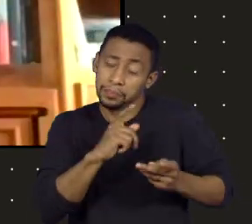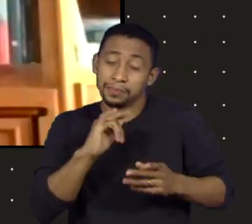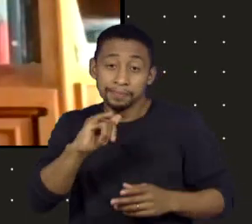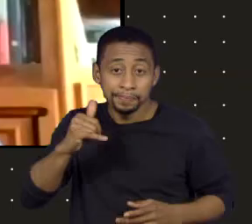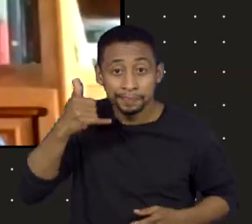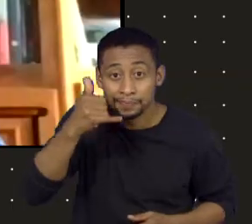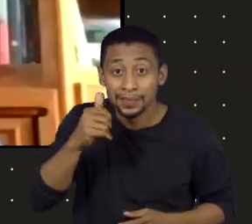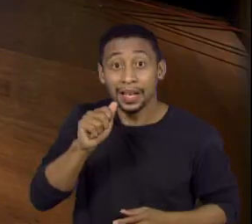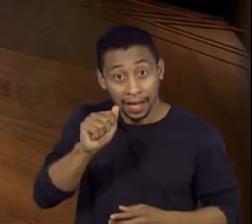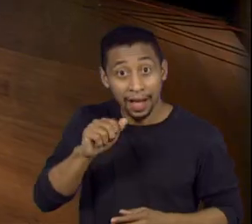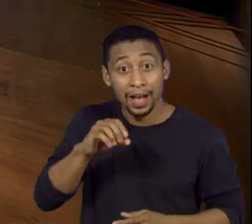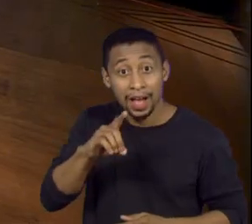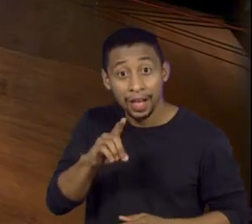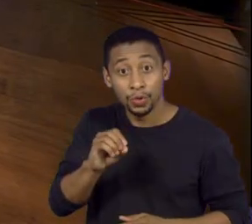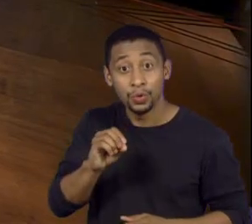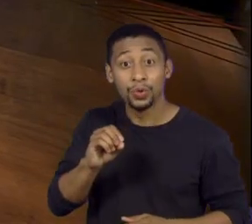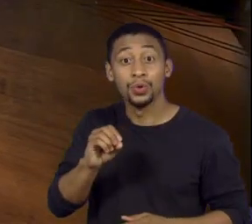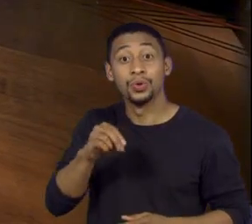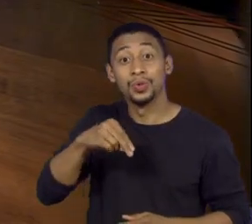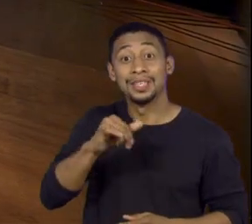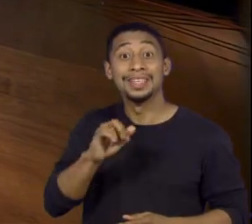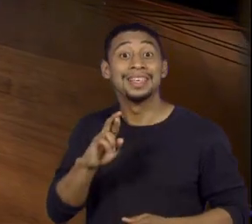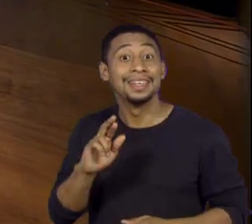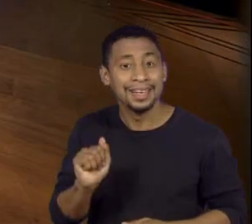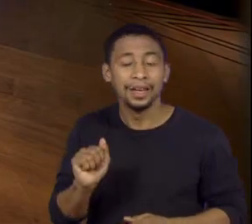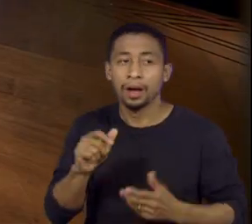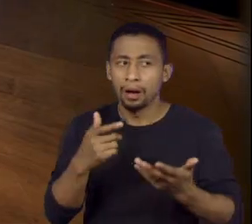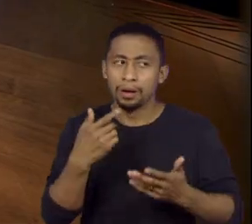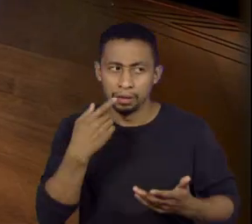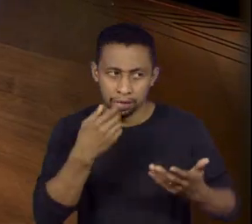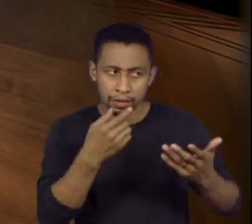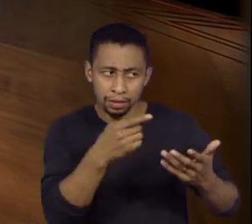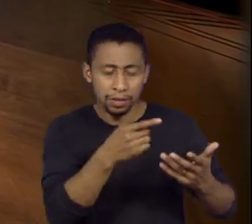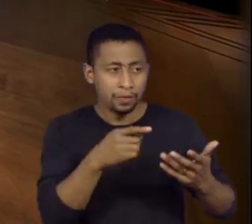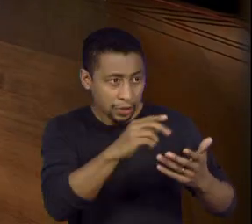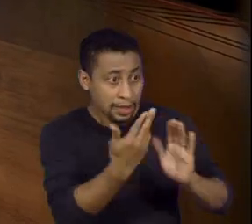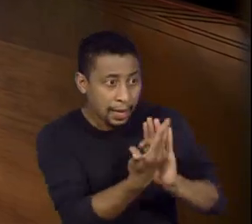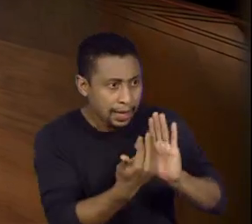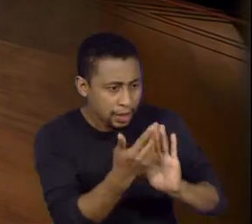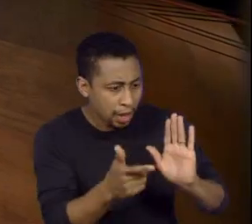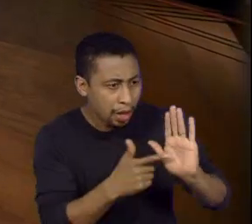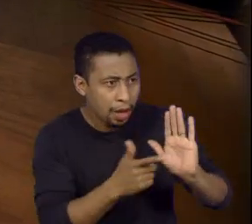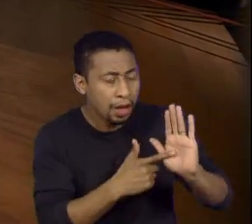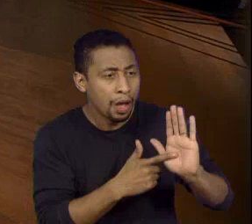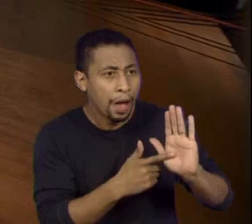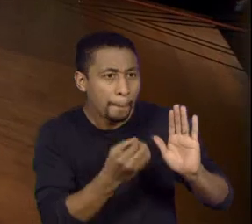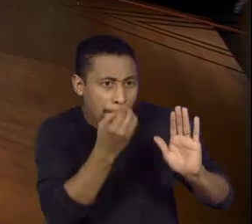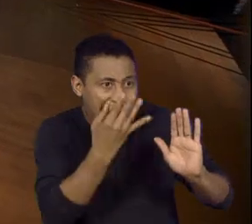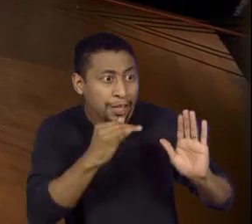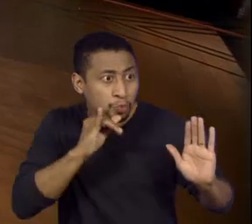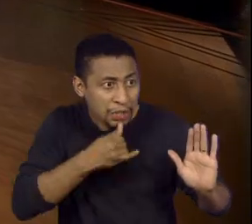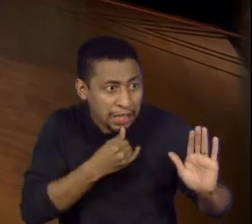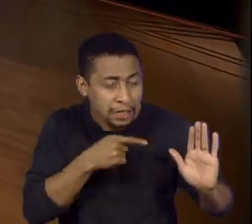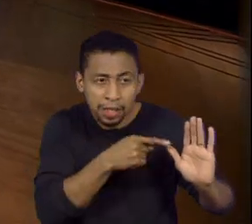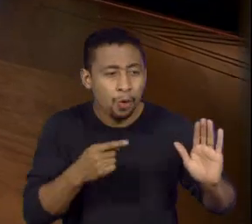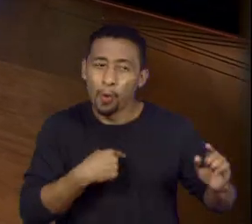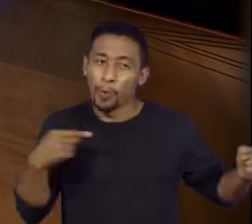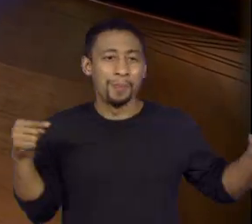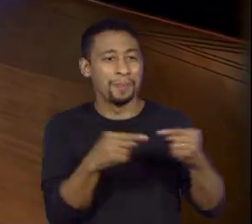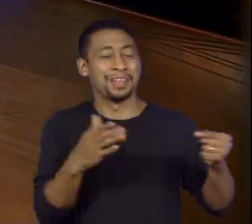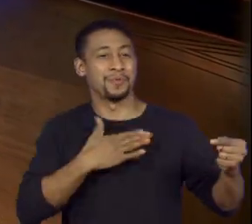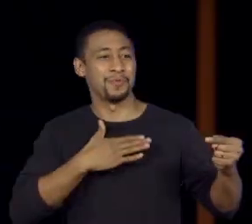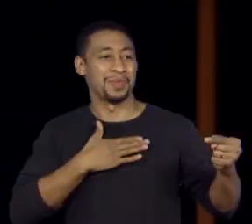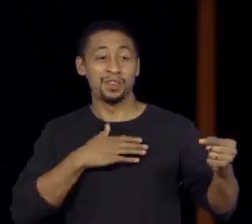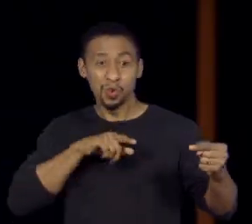ele me disse o seguinte, Elifas, eu sou esse palhaço triste e não o alemão que você botou